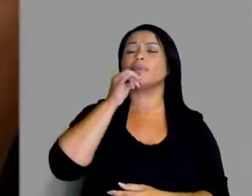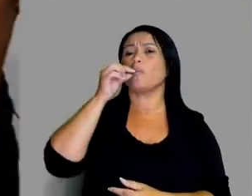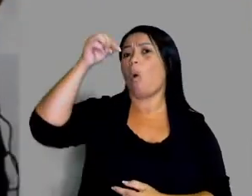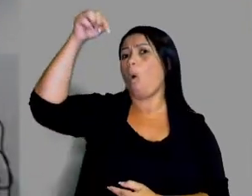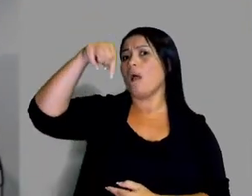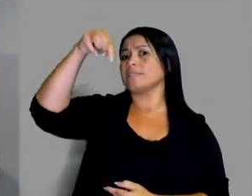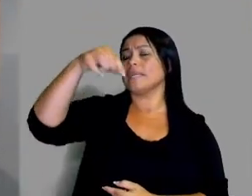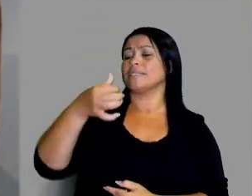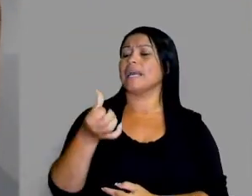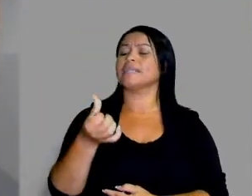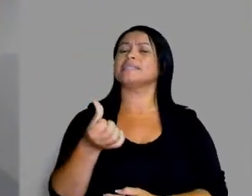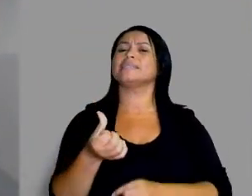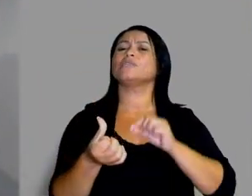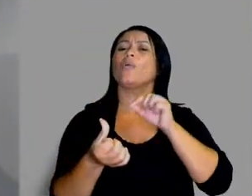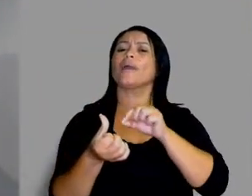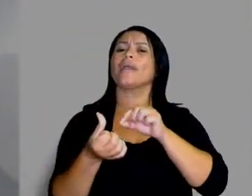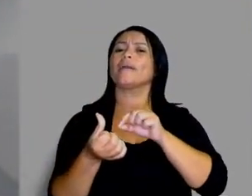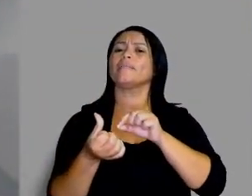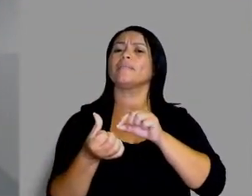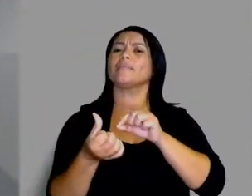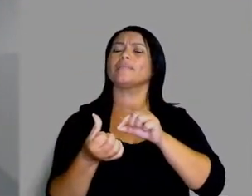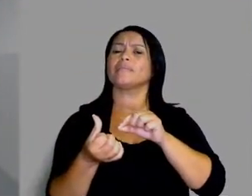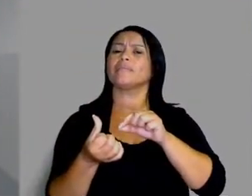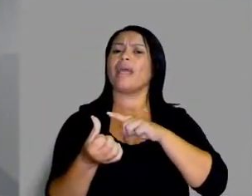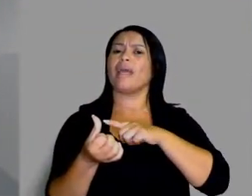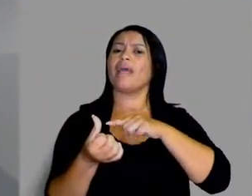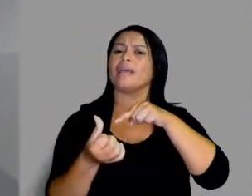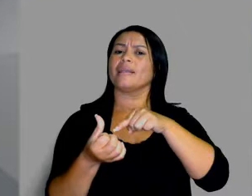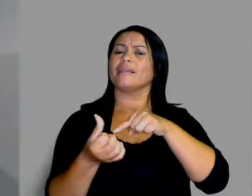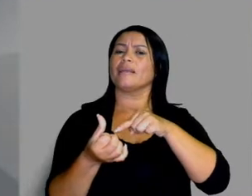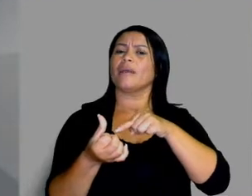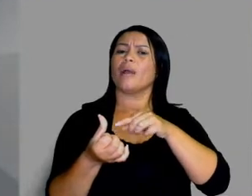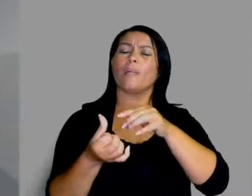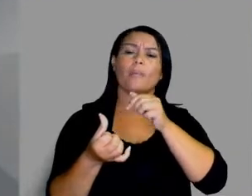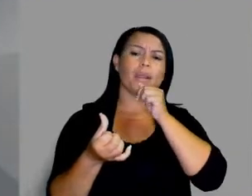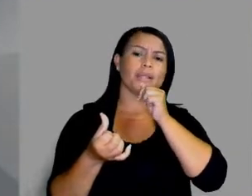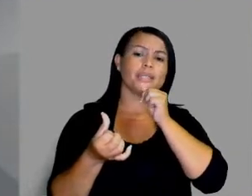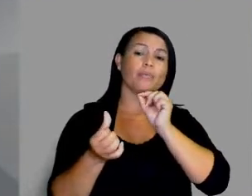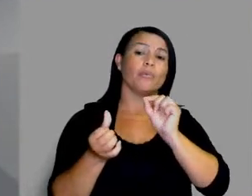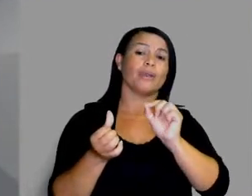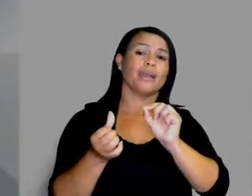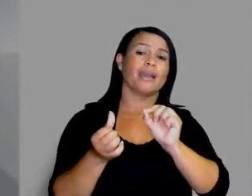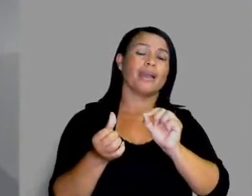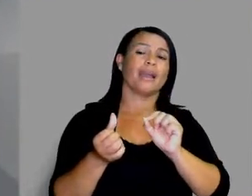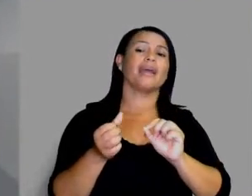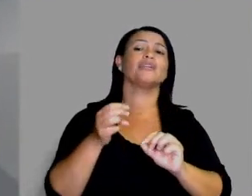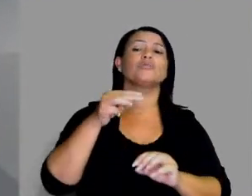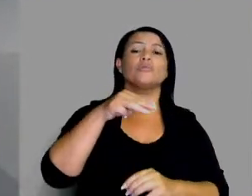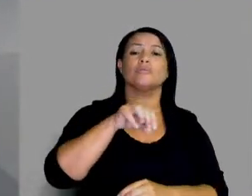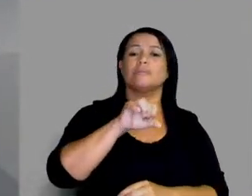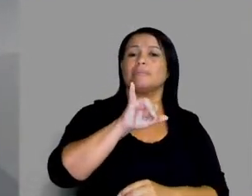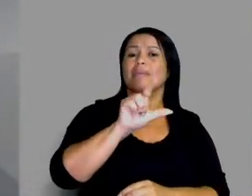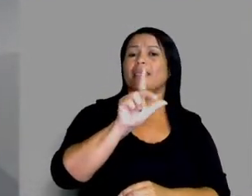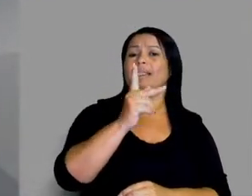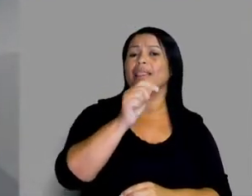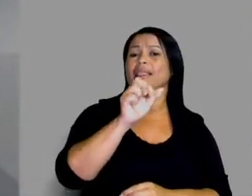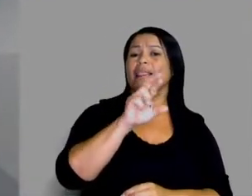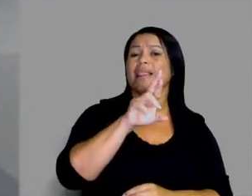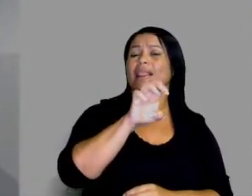A setinha está indicando que ele está na classe dos